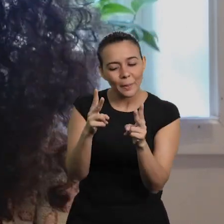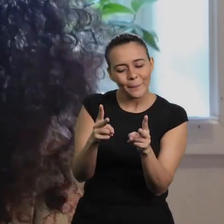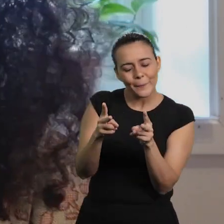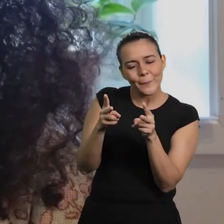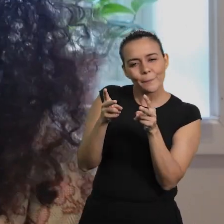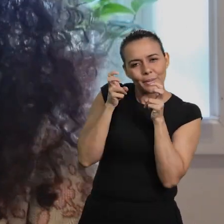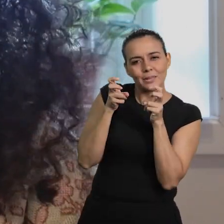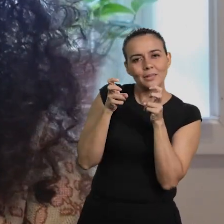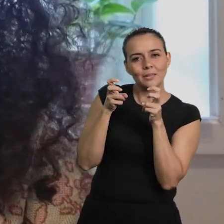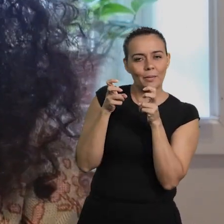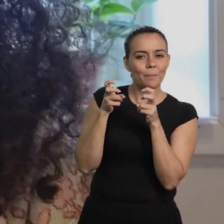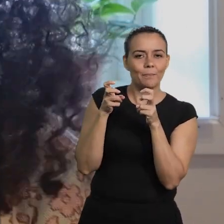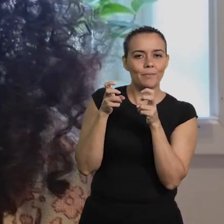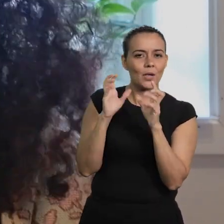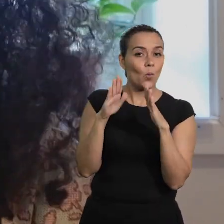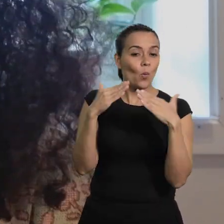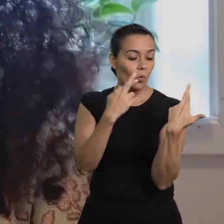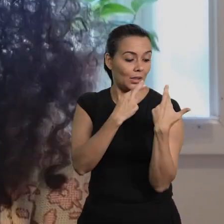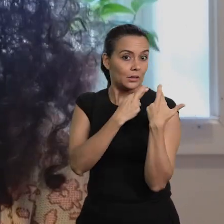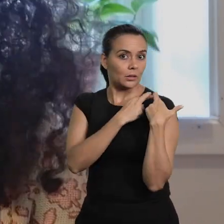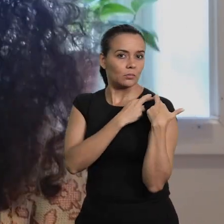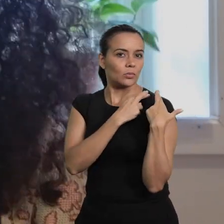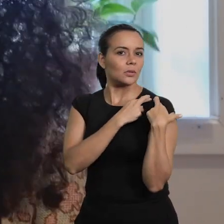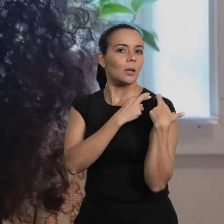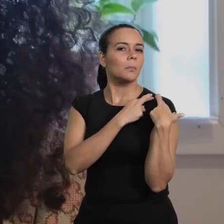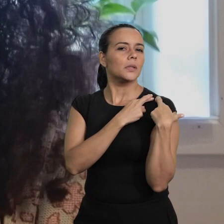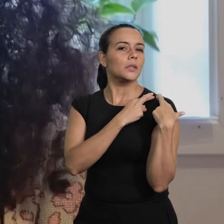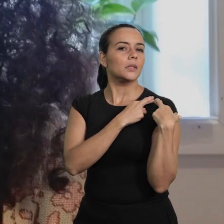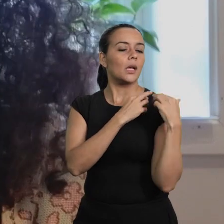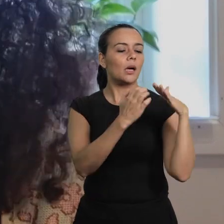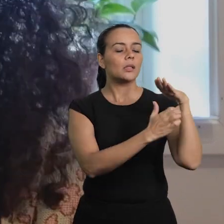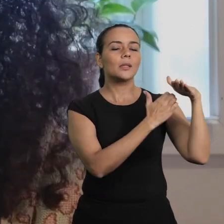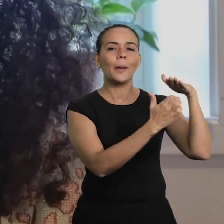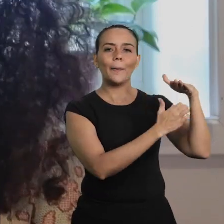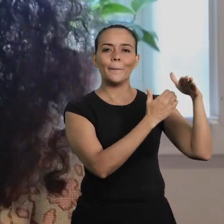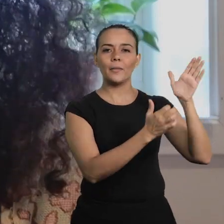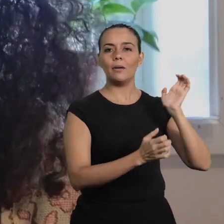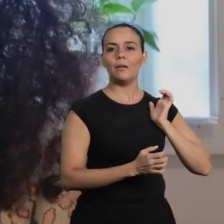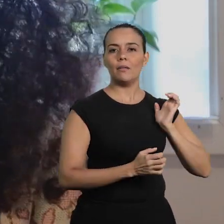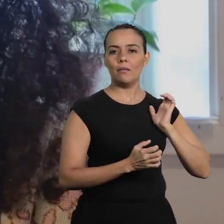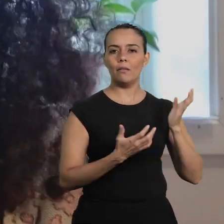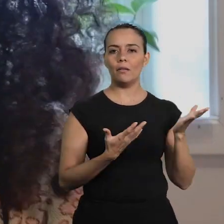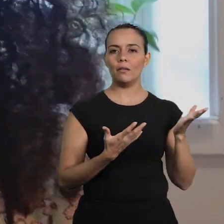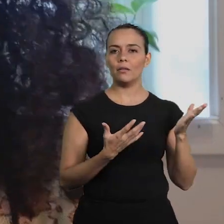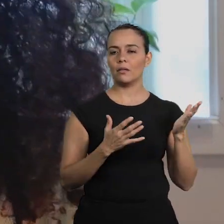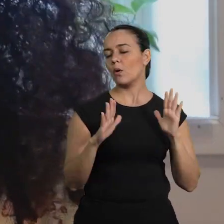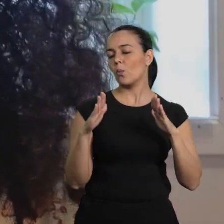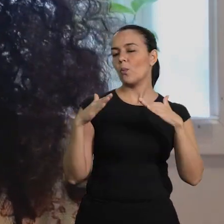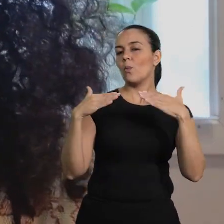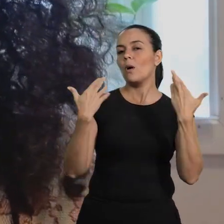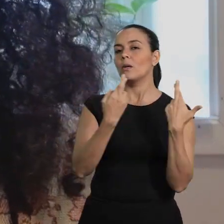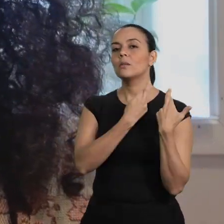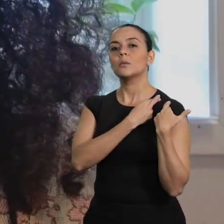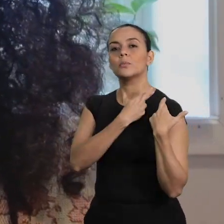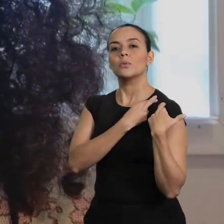mais seriamente para o papel transformacional, transformador, revolucionário